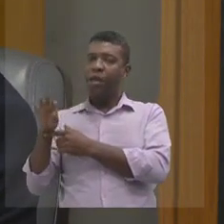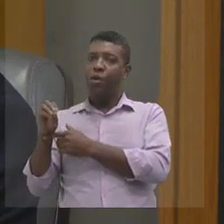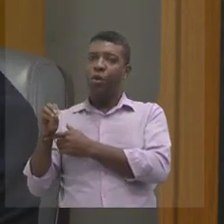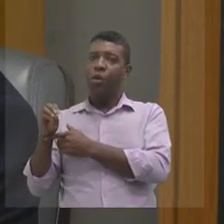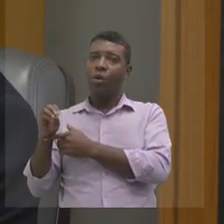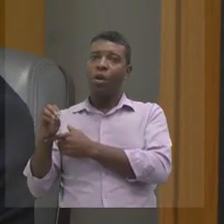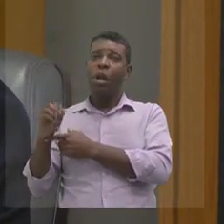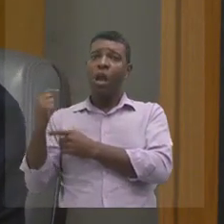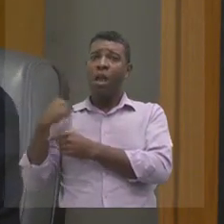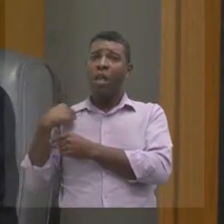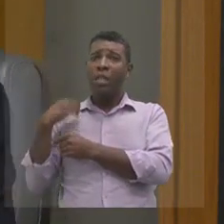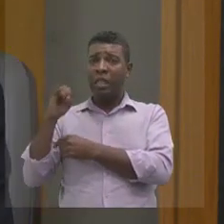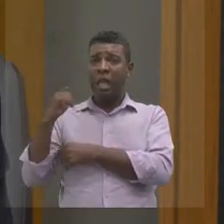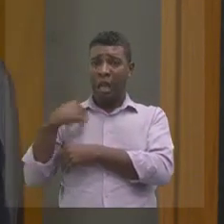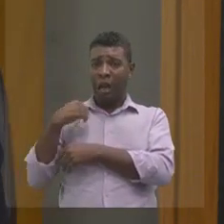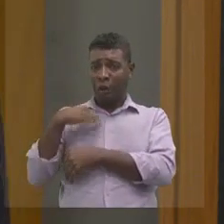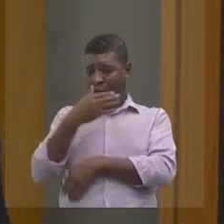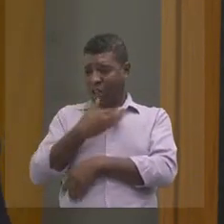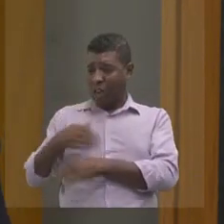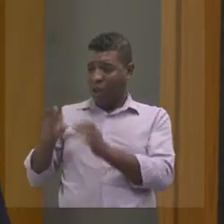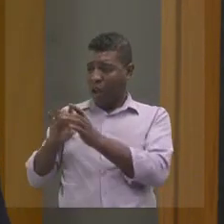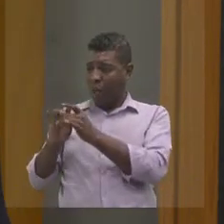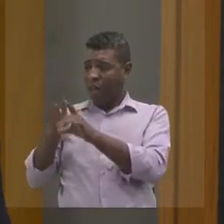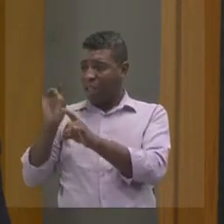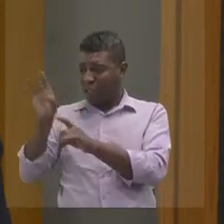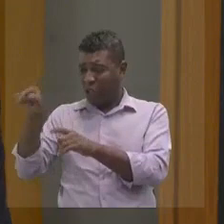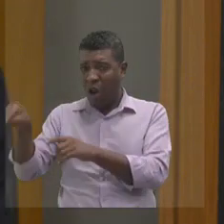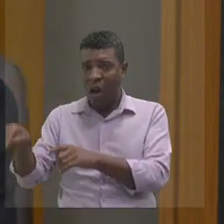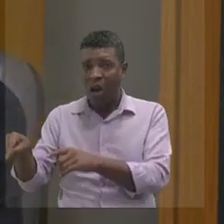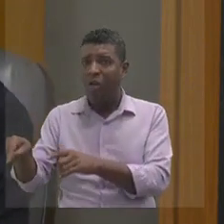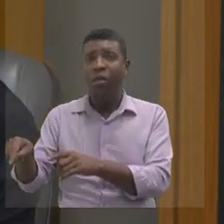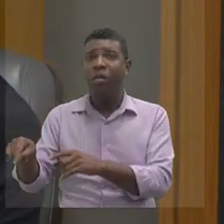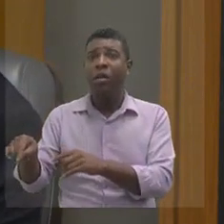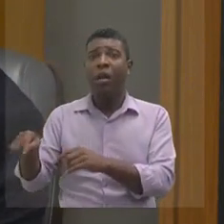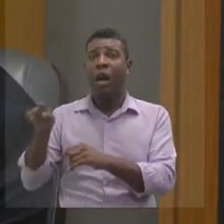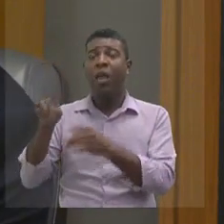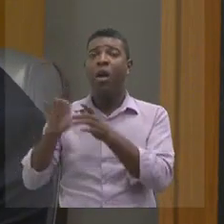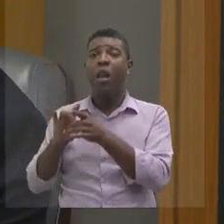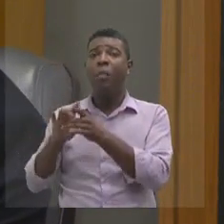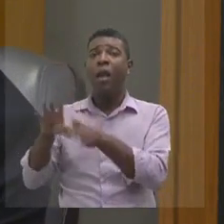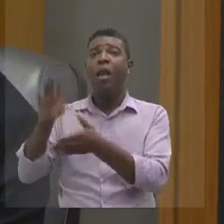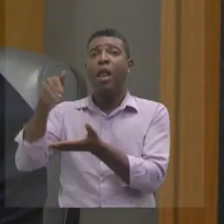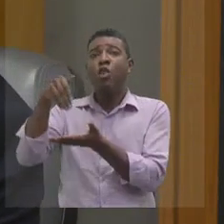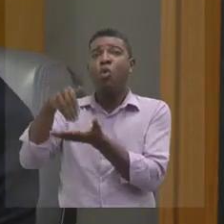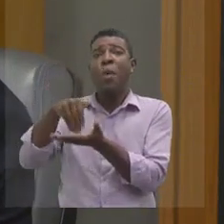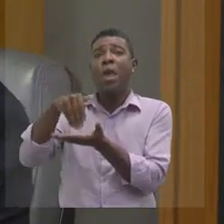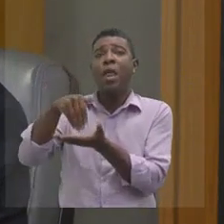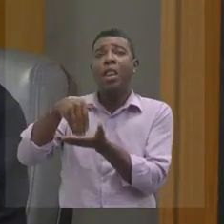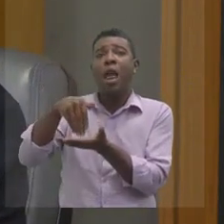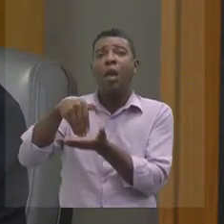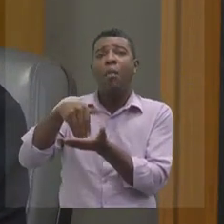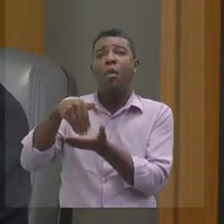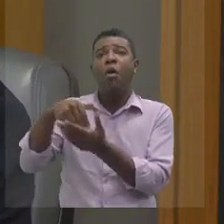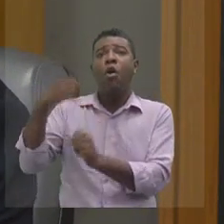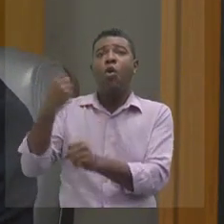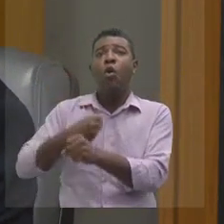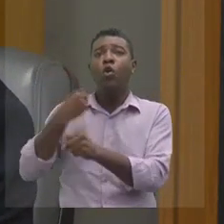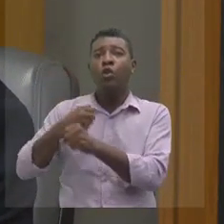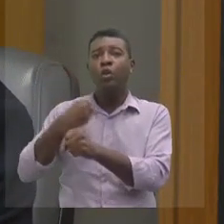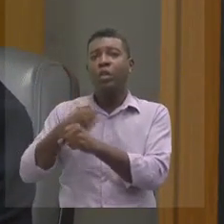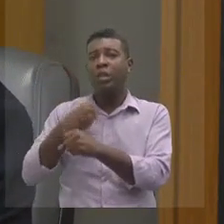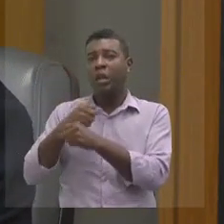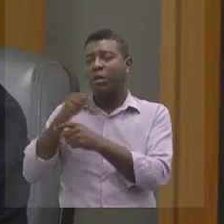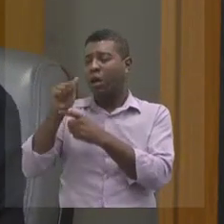tão somente a recuperação daquela Rodovia dada a importância dela uma liberaria No mínimo a construção também de acostamento